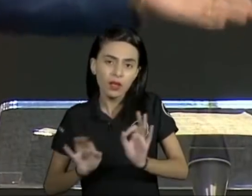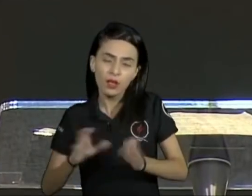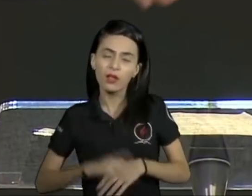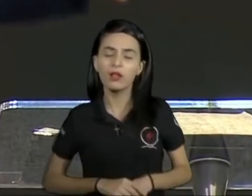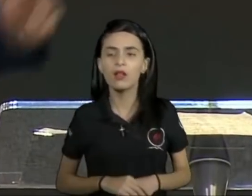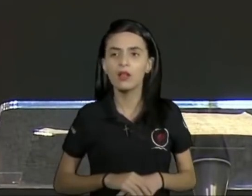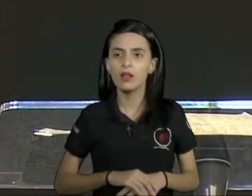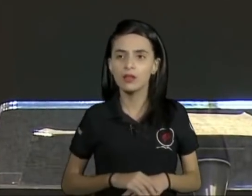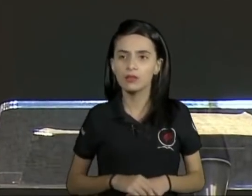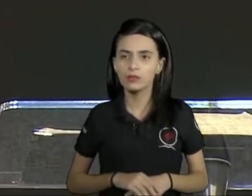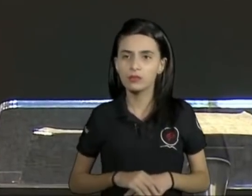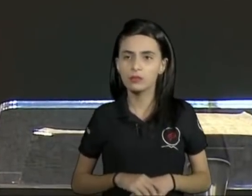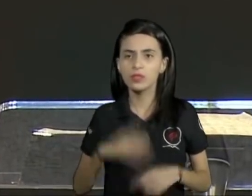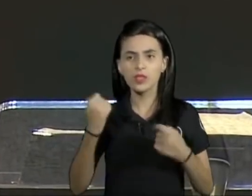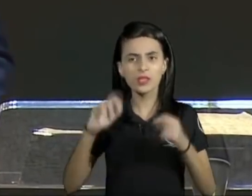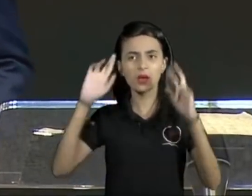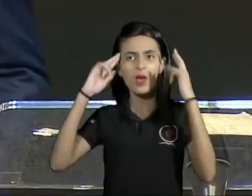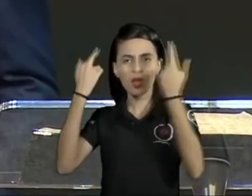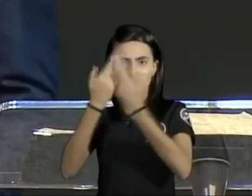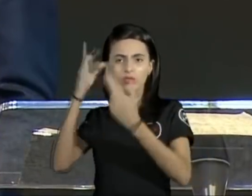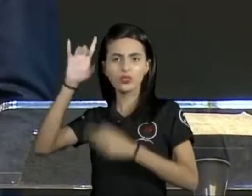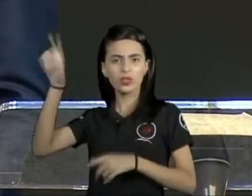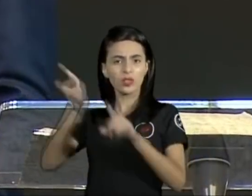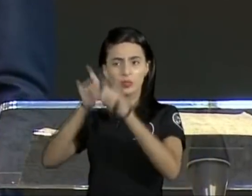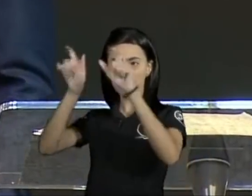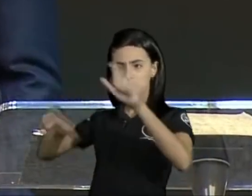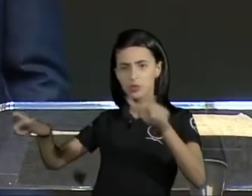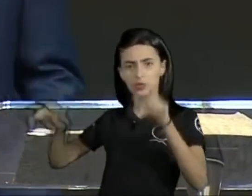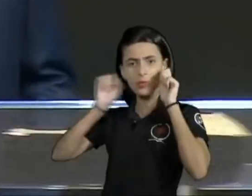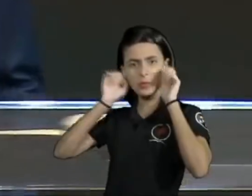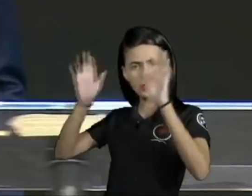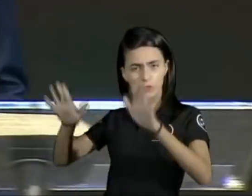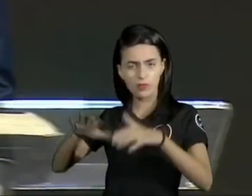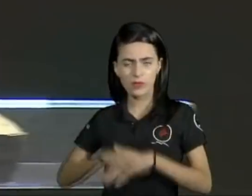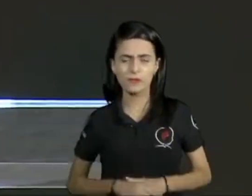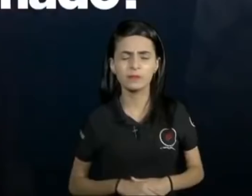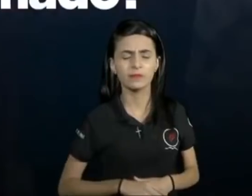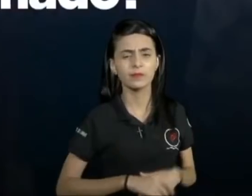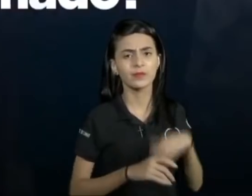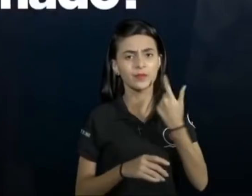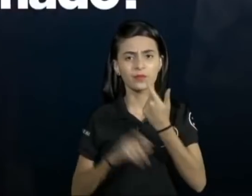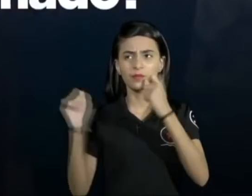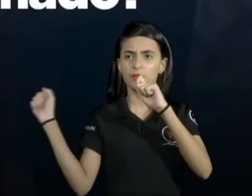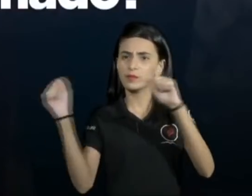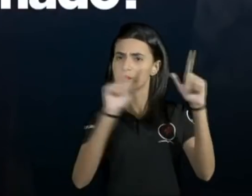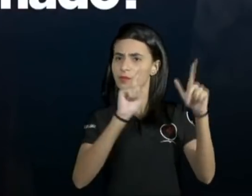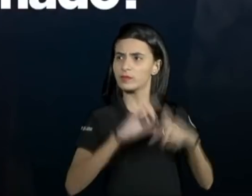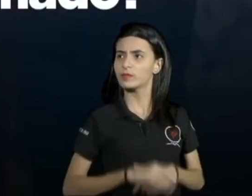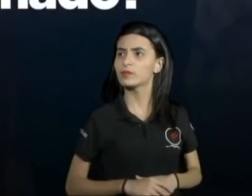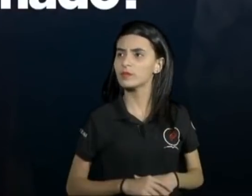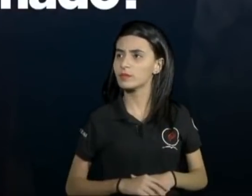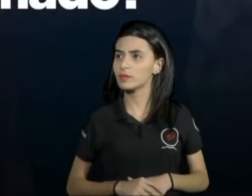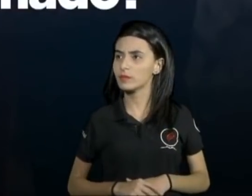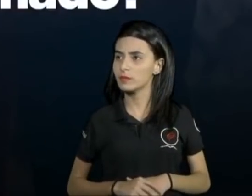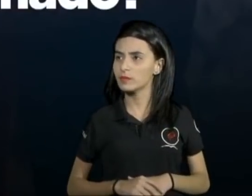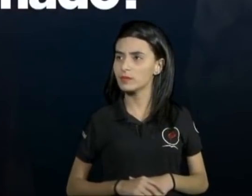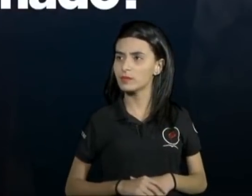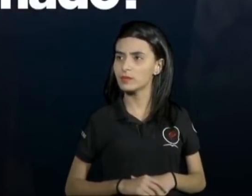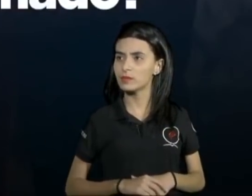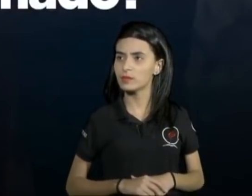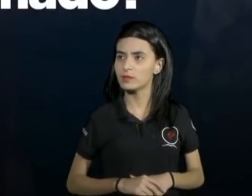tem que ter pessoas e Reino de Deus a outra querido Olha aí por favor